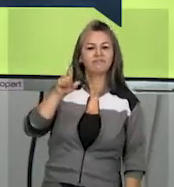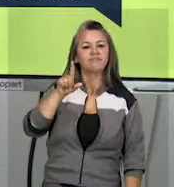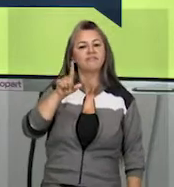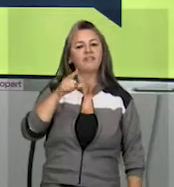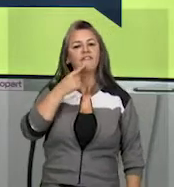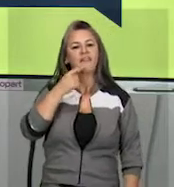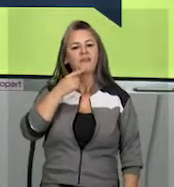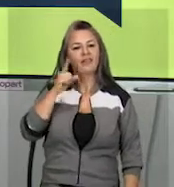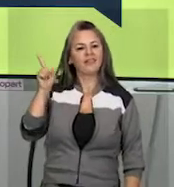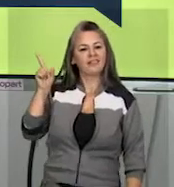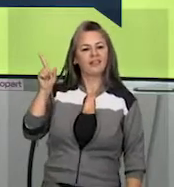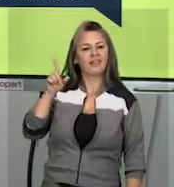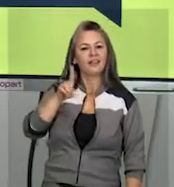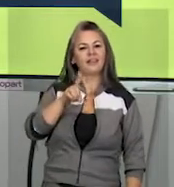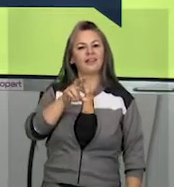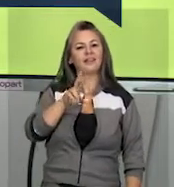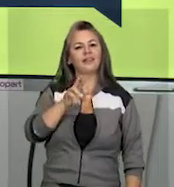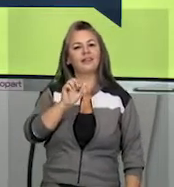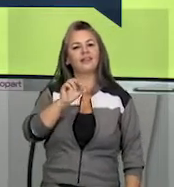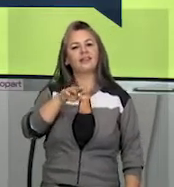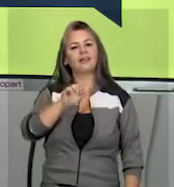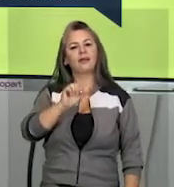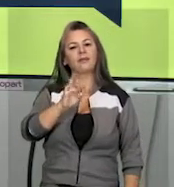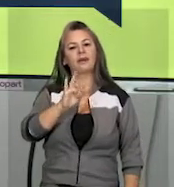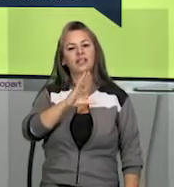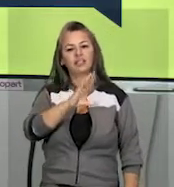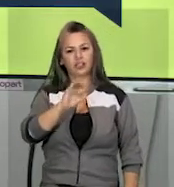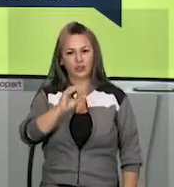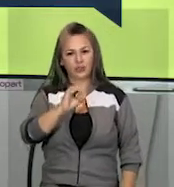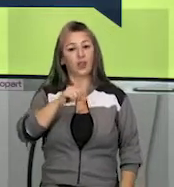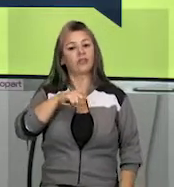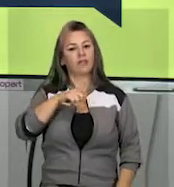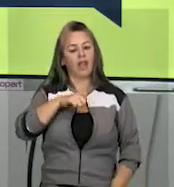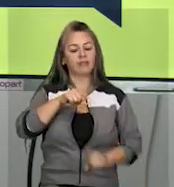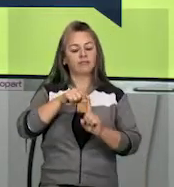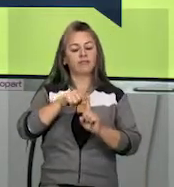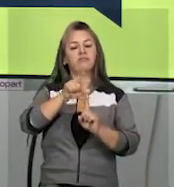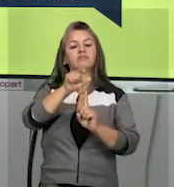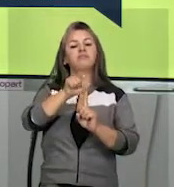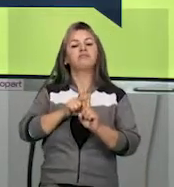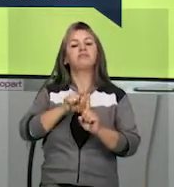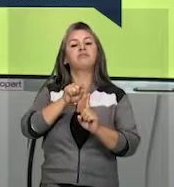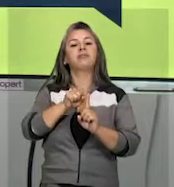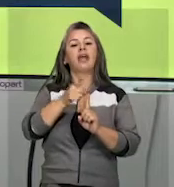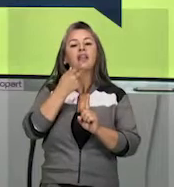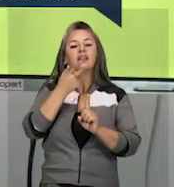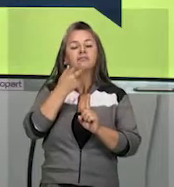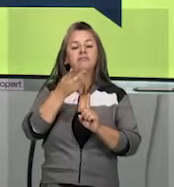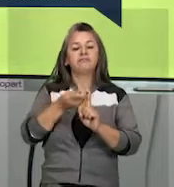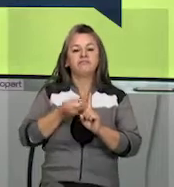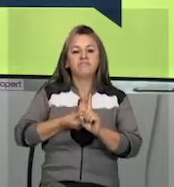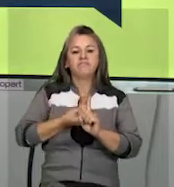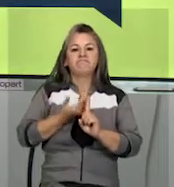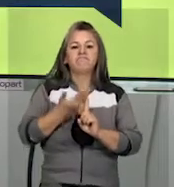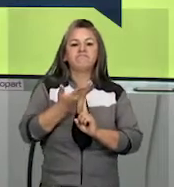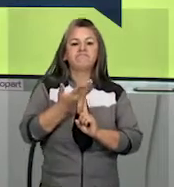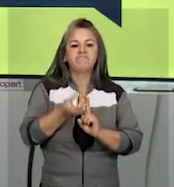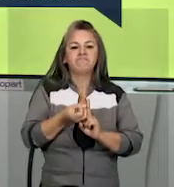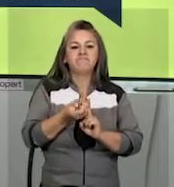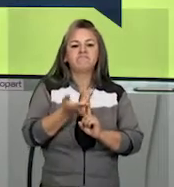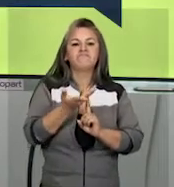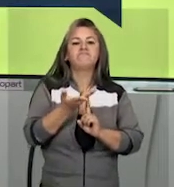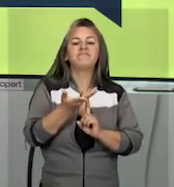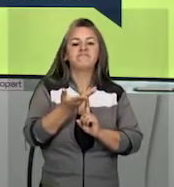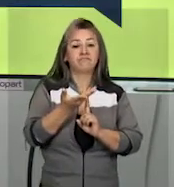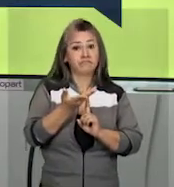a voz narrativa que entrega ao personagem. Quer dizer, o personagem fala e atua ao mesmo tempo. Ok? Então nós podemos